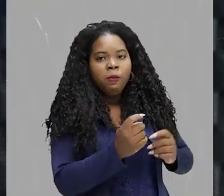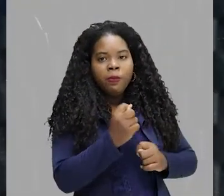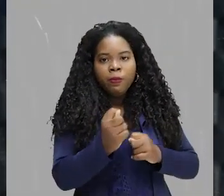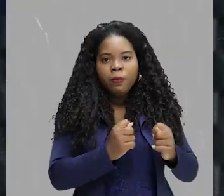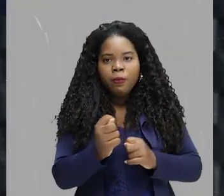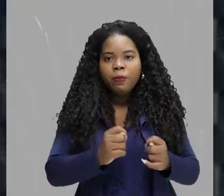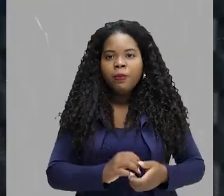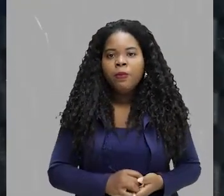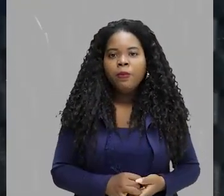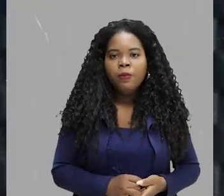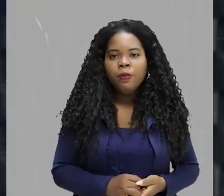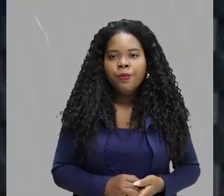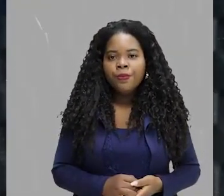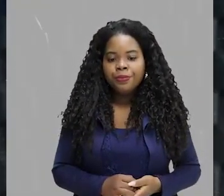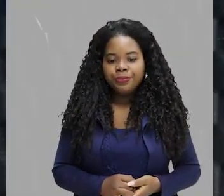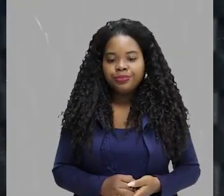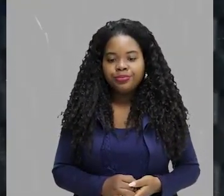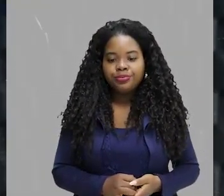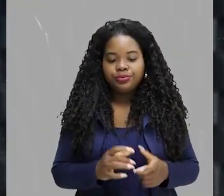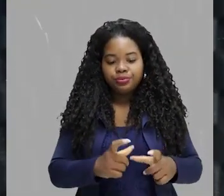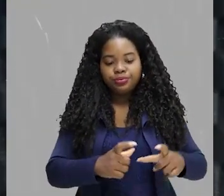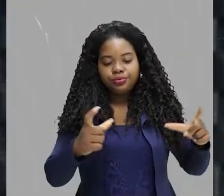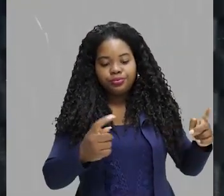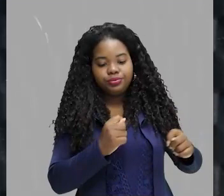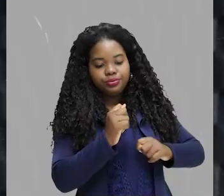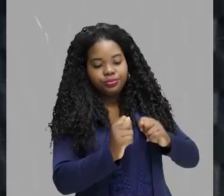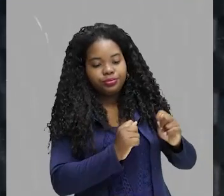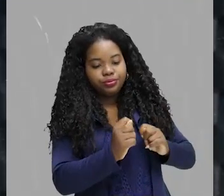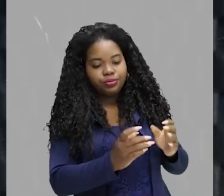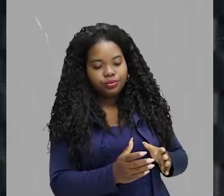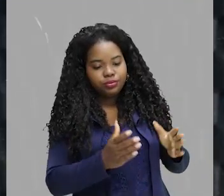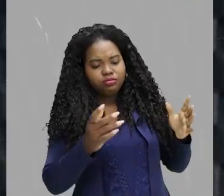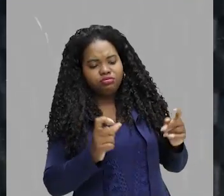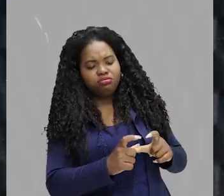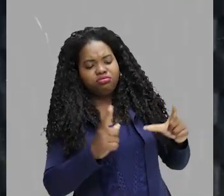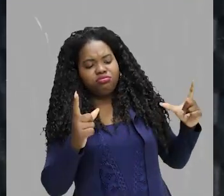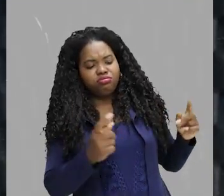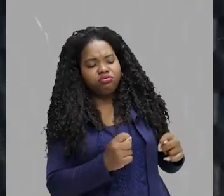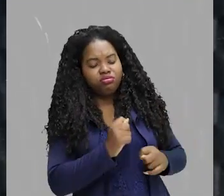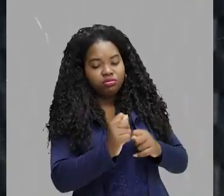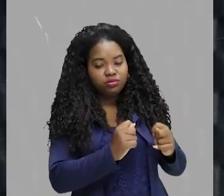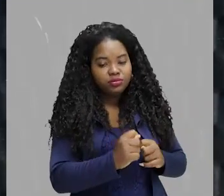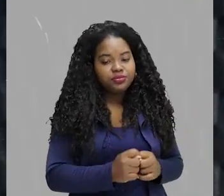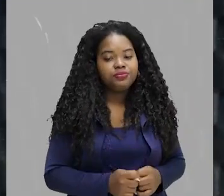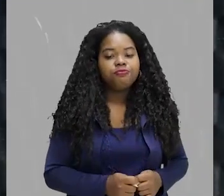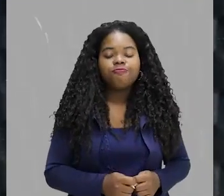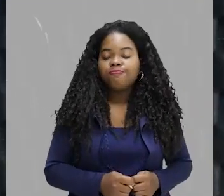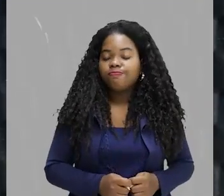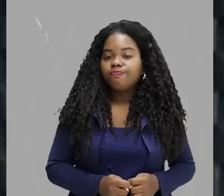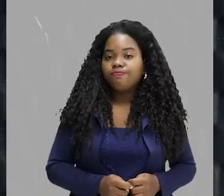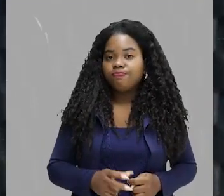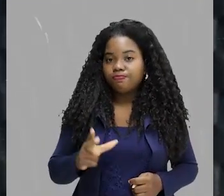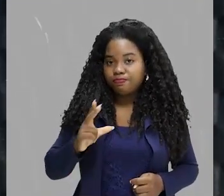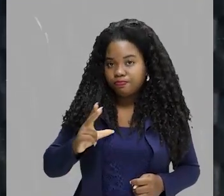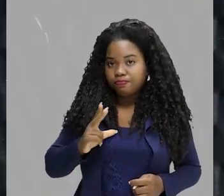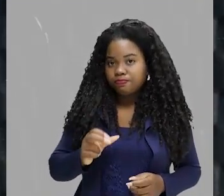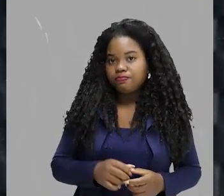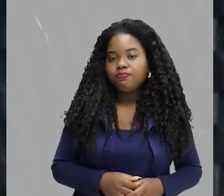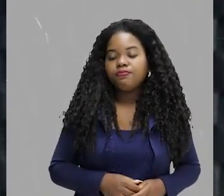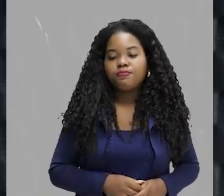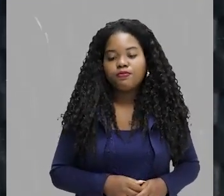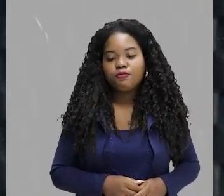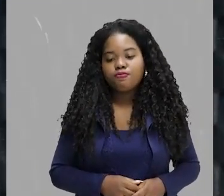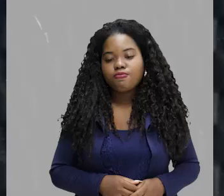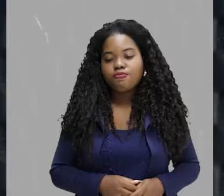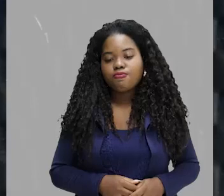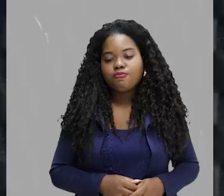Entendeu? Crescimento econômico é uma coisa muito peculiar. muito particular. O crescimento econômico